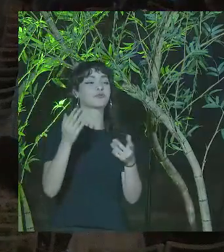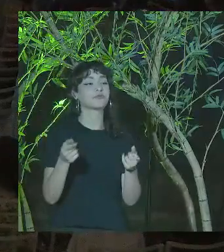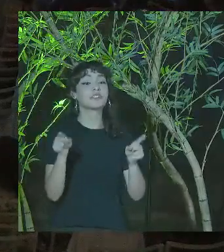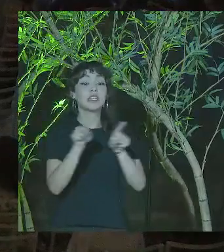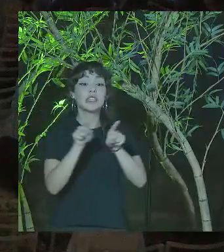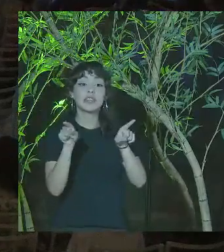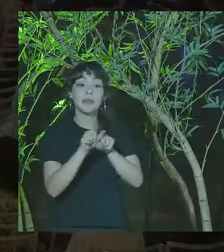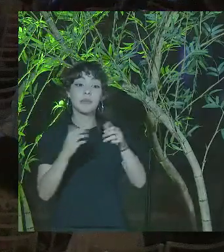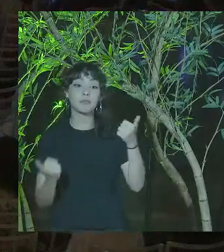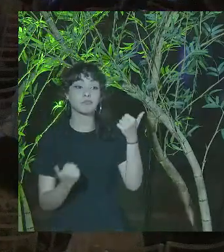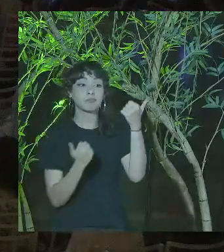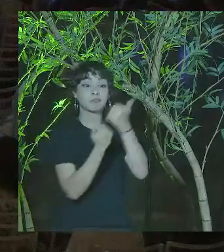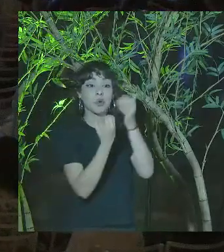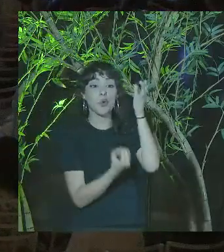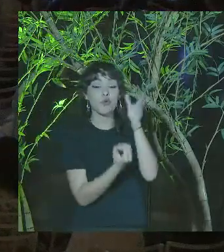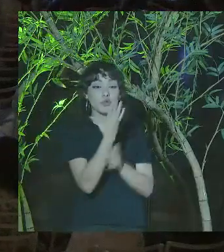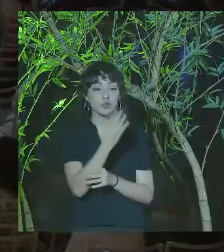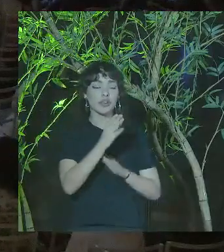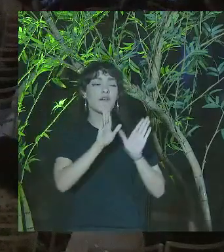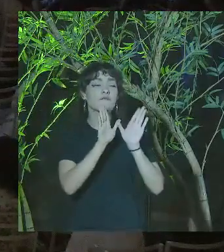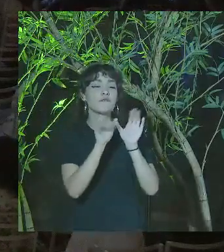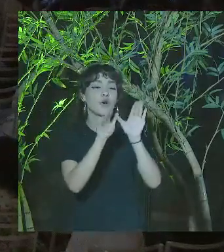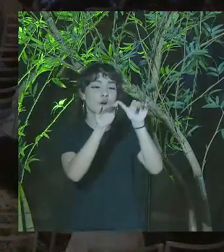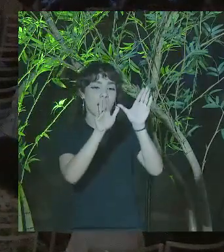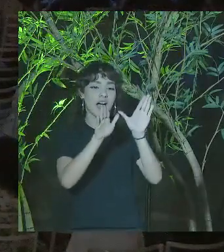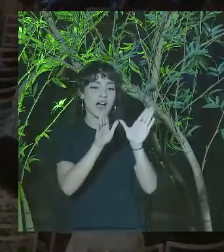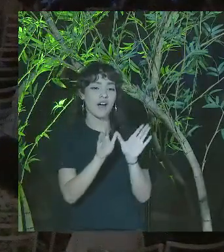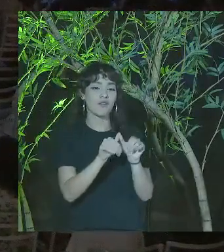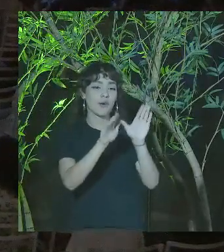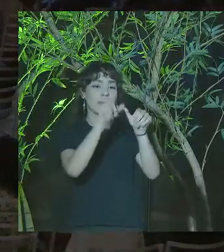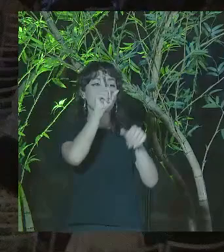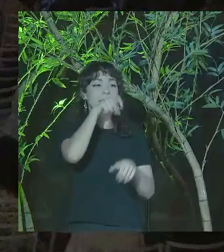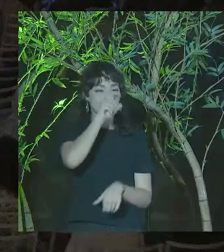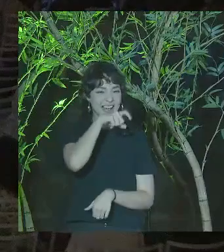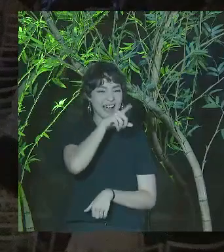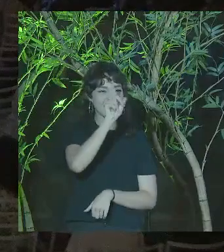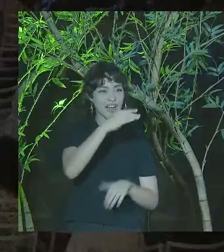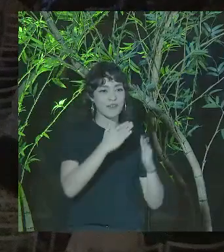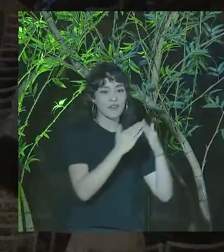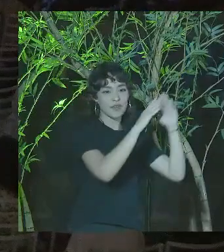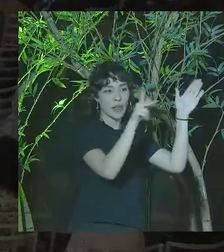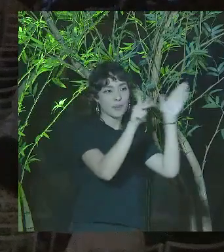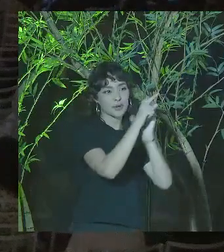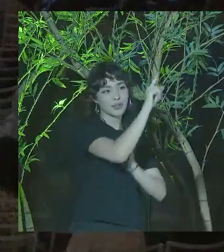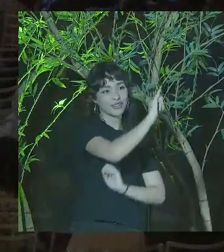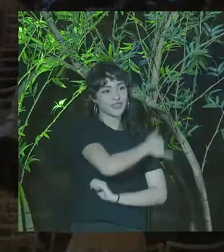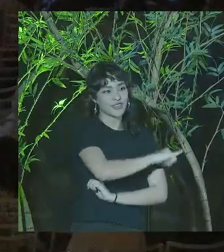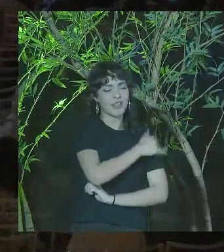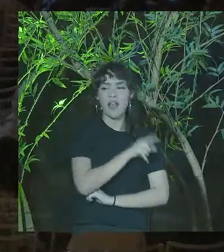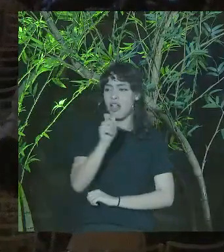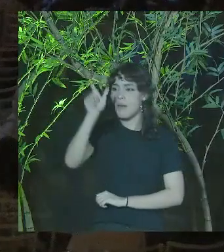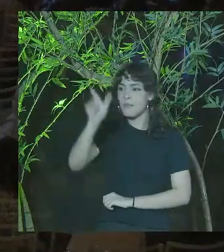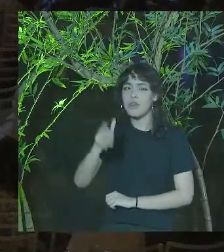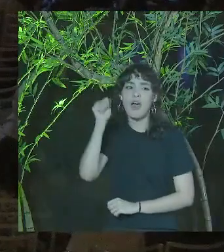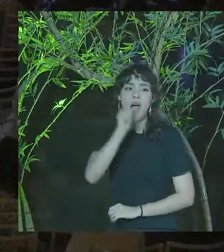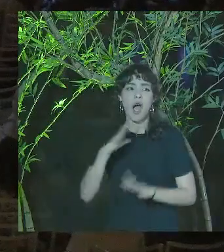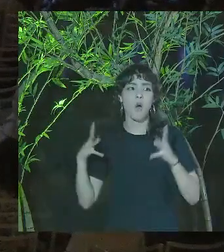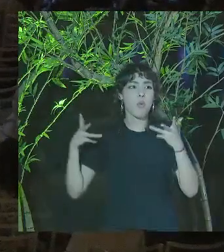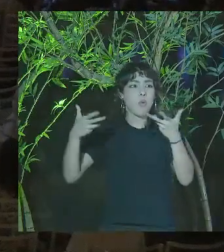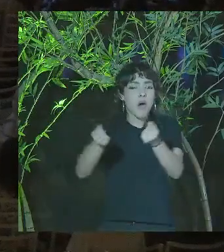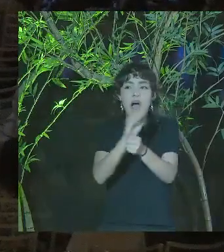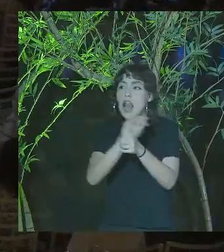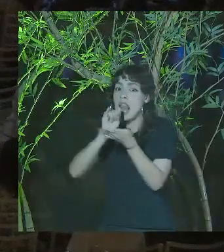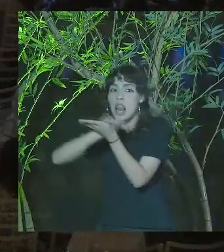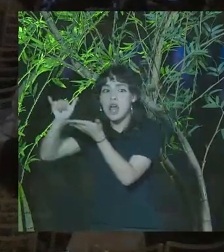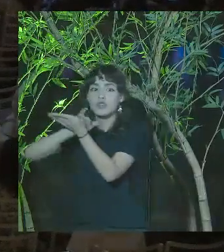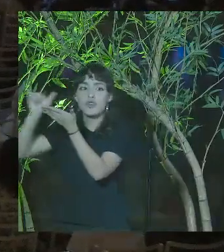ela é cofundadora da Voa Papagaio, que é uma favela do Rio de Janeiro. Essa mulher, ela arrasa por tudo quanto é lugar, de Nova York, do topo